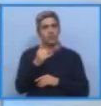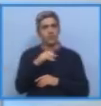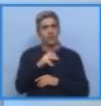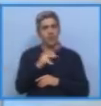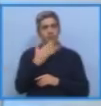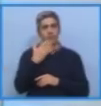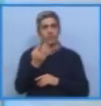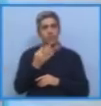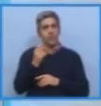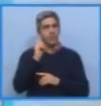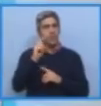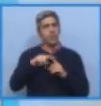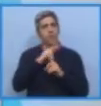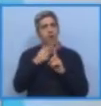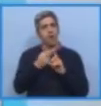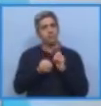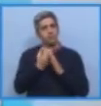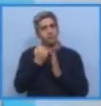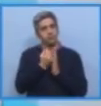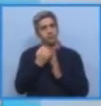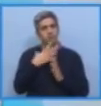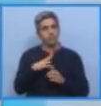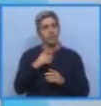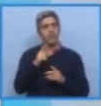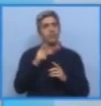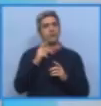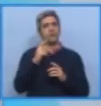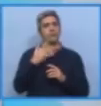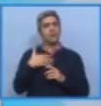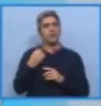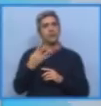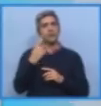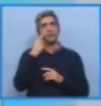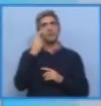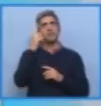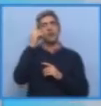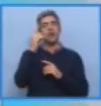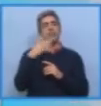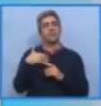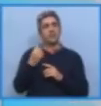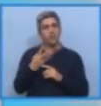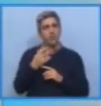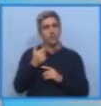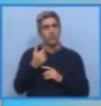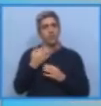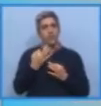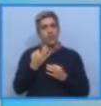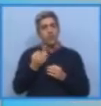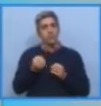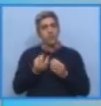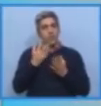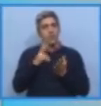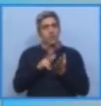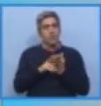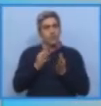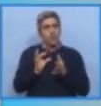de um dia no ano dedicado exclusivamente à Divina Misericórdia. Bem depressa e em boa hora este dia